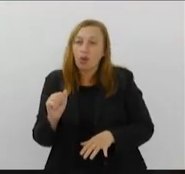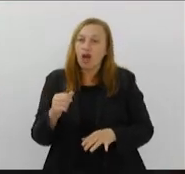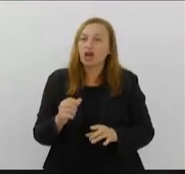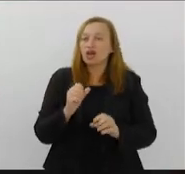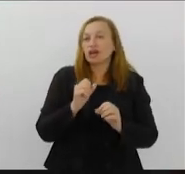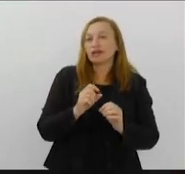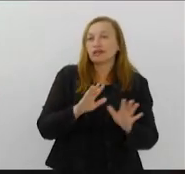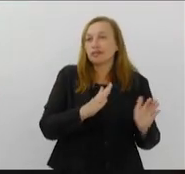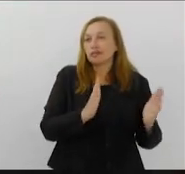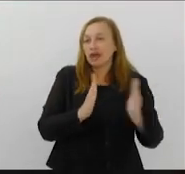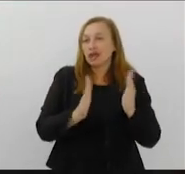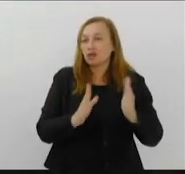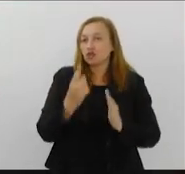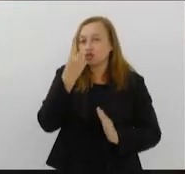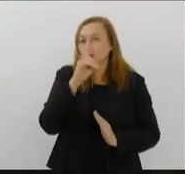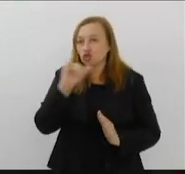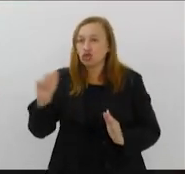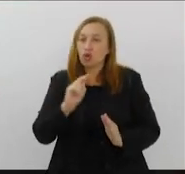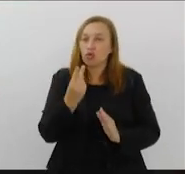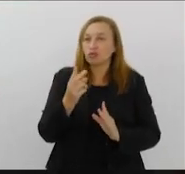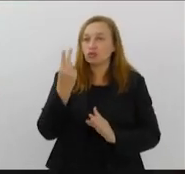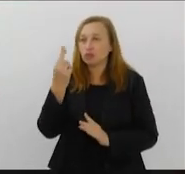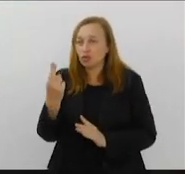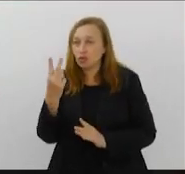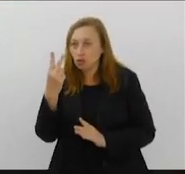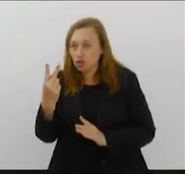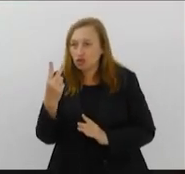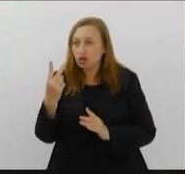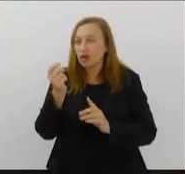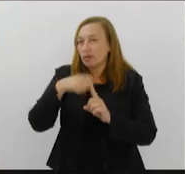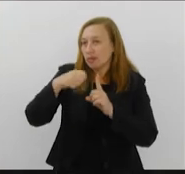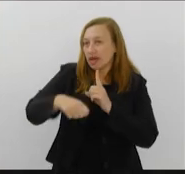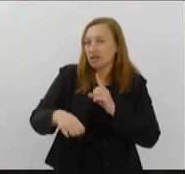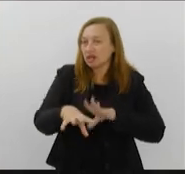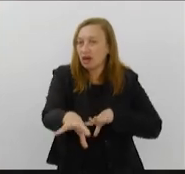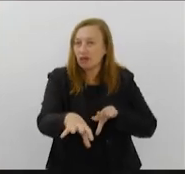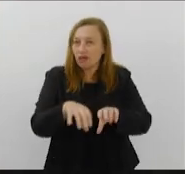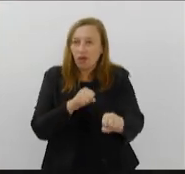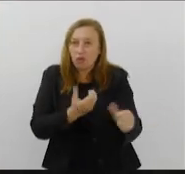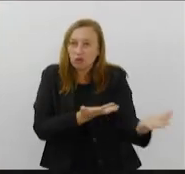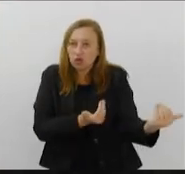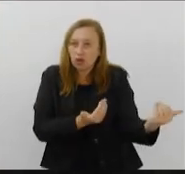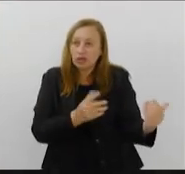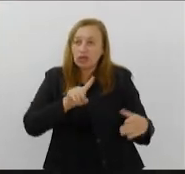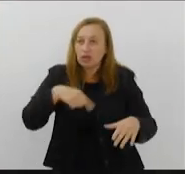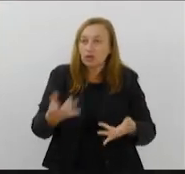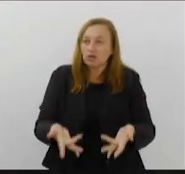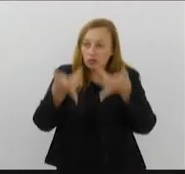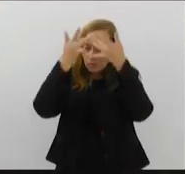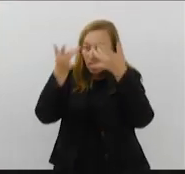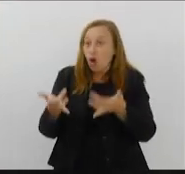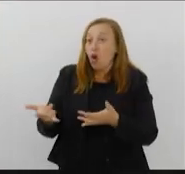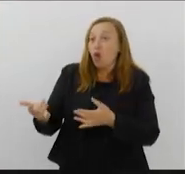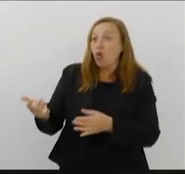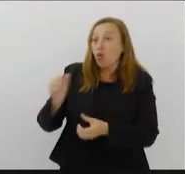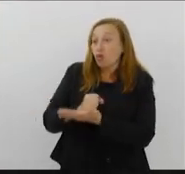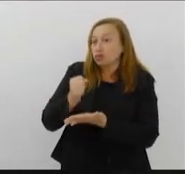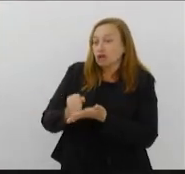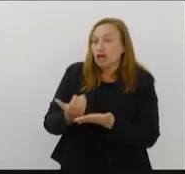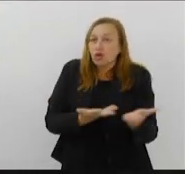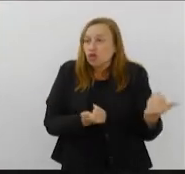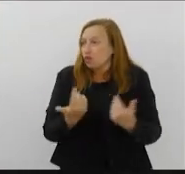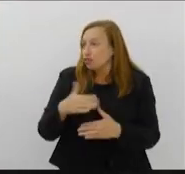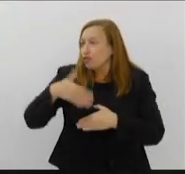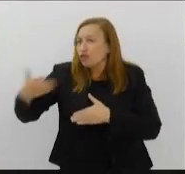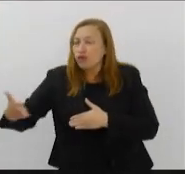1 dia, né, dura 2 meses, e o jovem já passa por aquela formação, e aí, na hora de absorver, ela contrata um jovem de fora, que, muitas vezes,